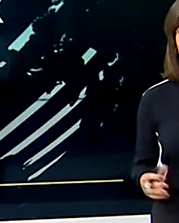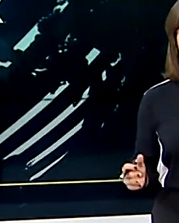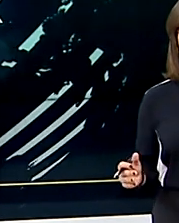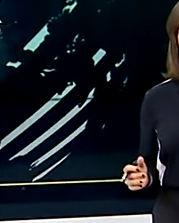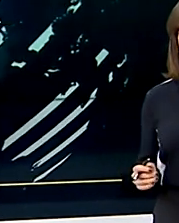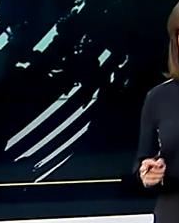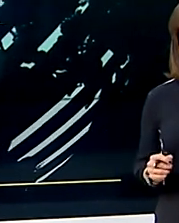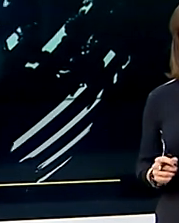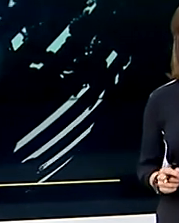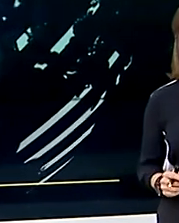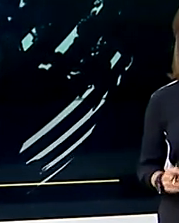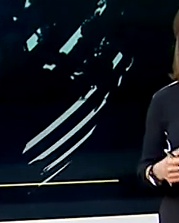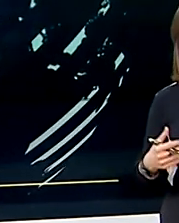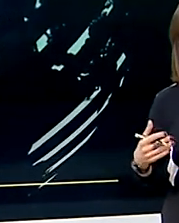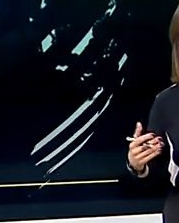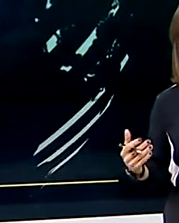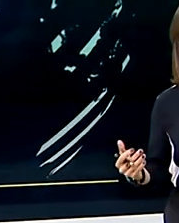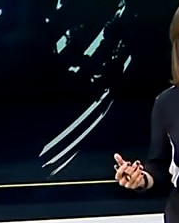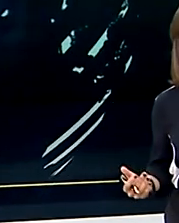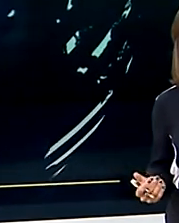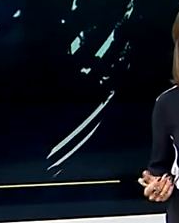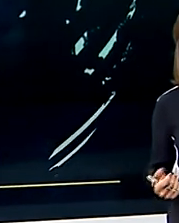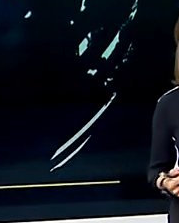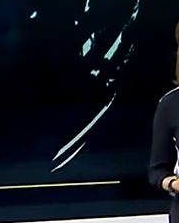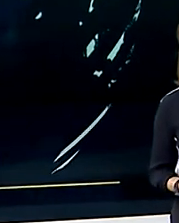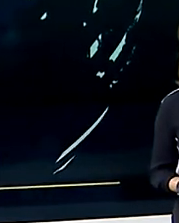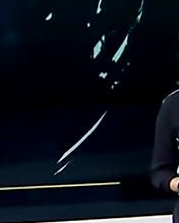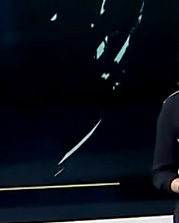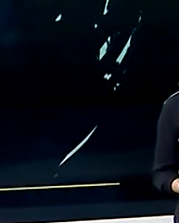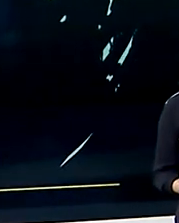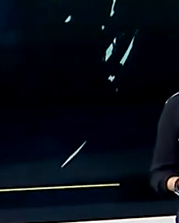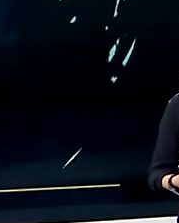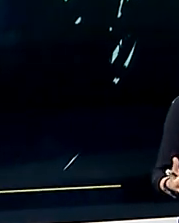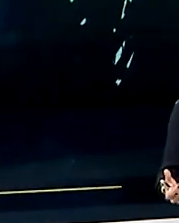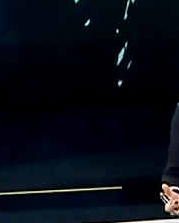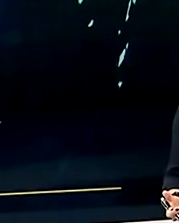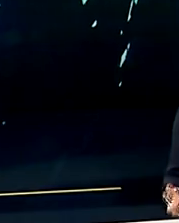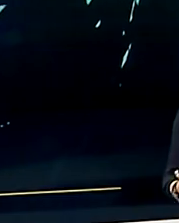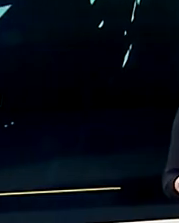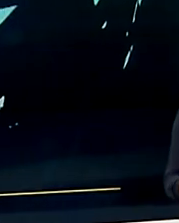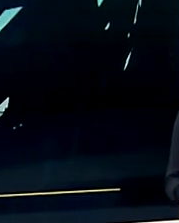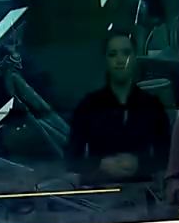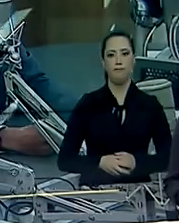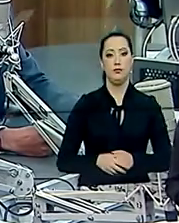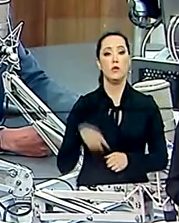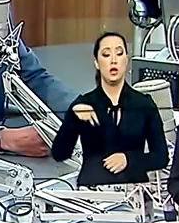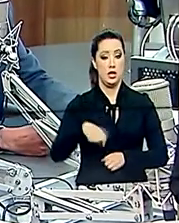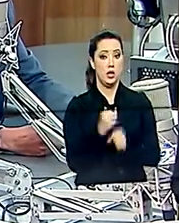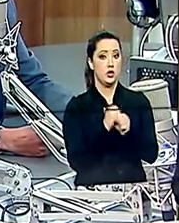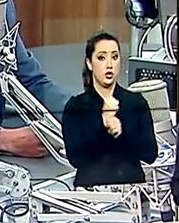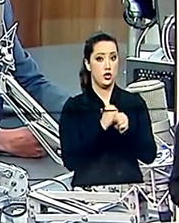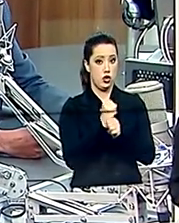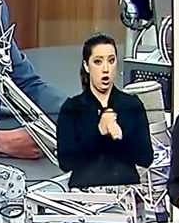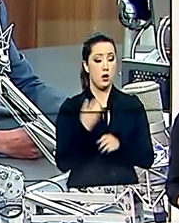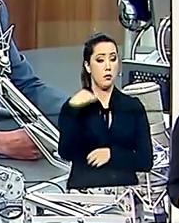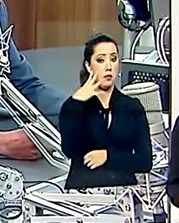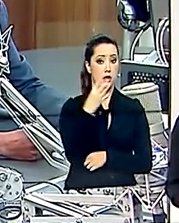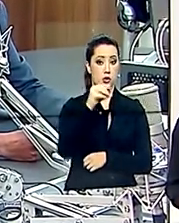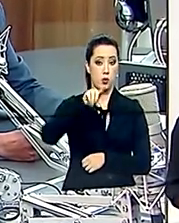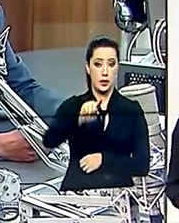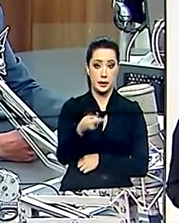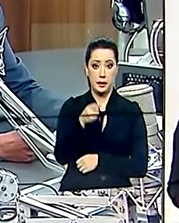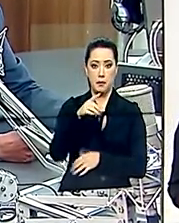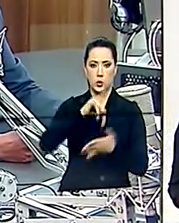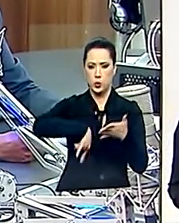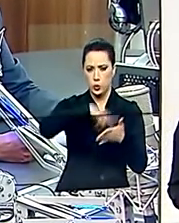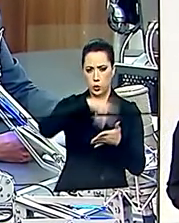E aí nós começamos esta edição indo direto ao Estúdio da Rádio Nacional de onde nascem Brum e Gabriela Mendes conversam com o